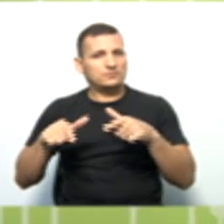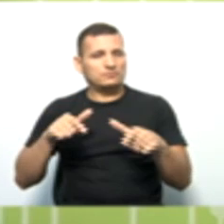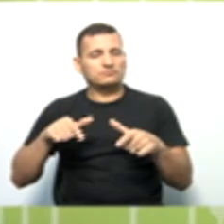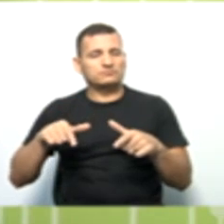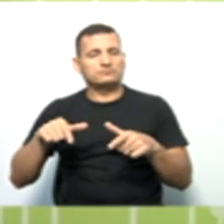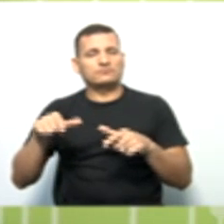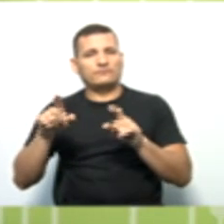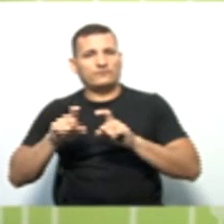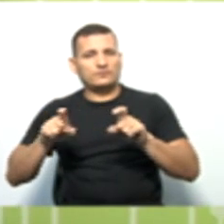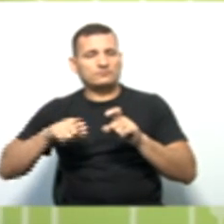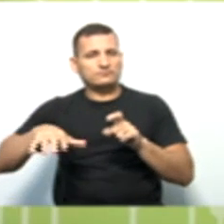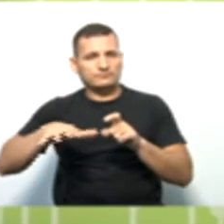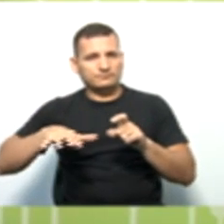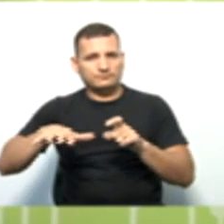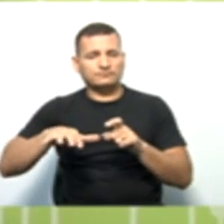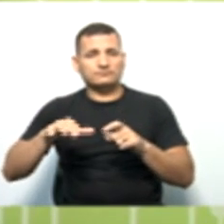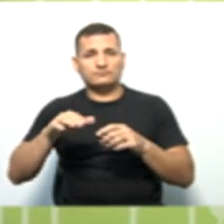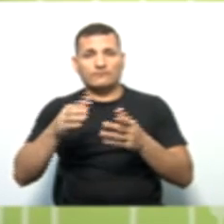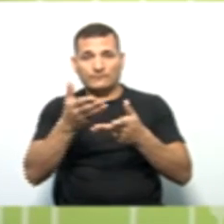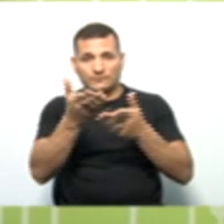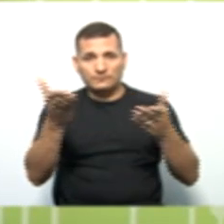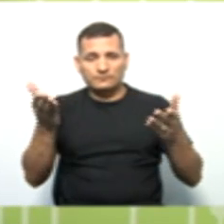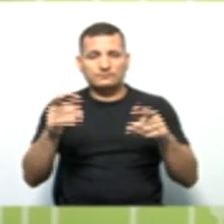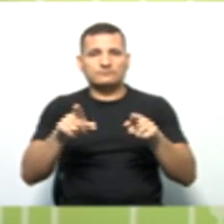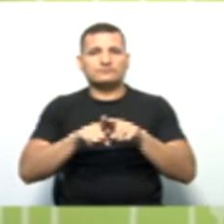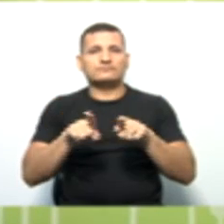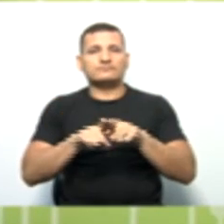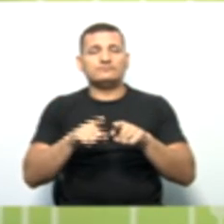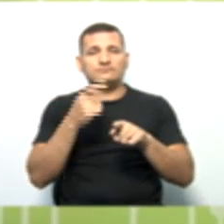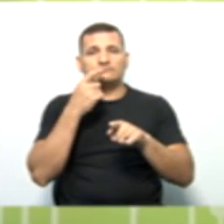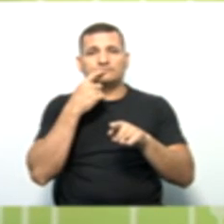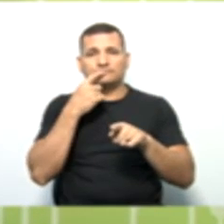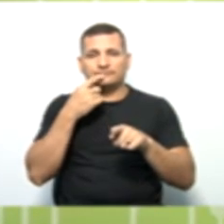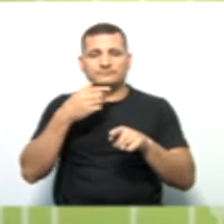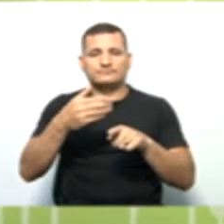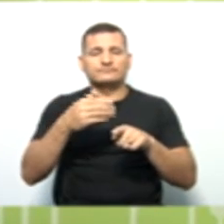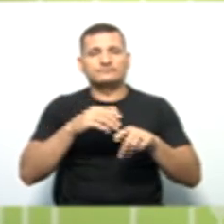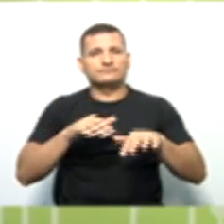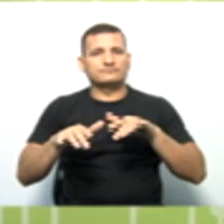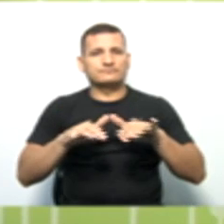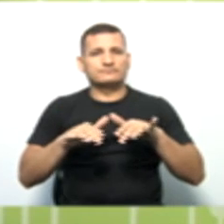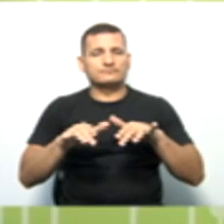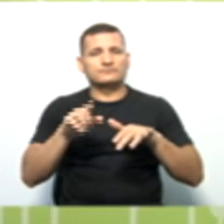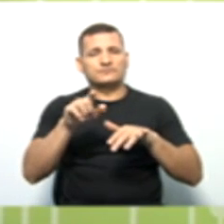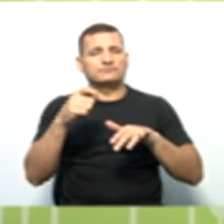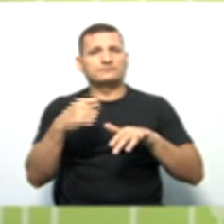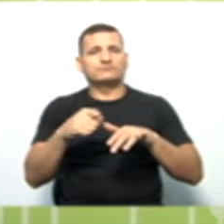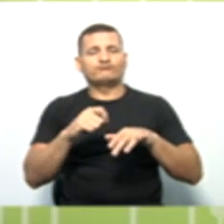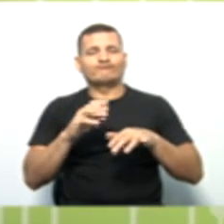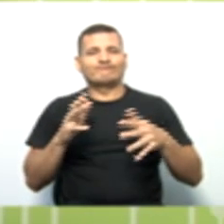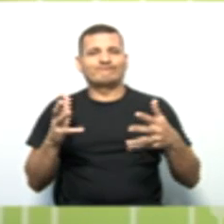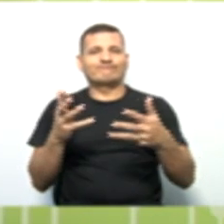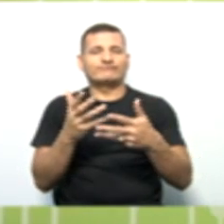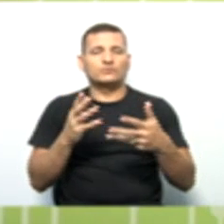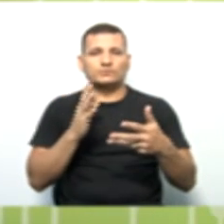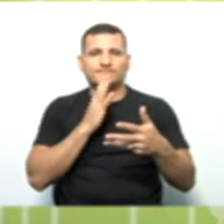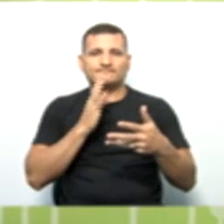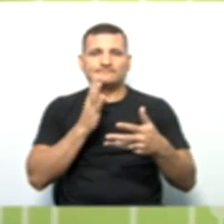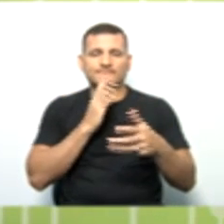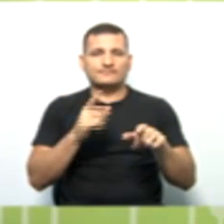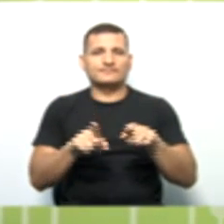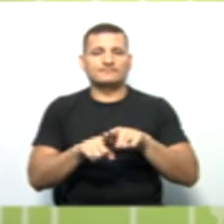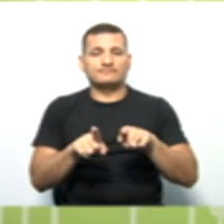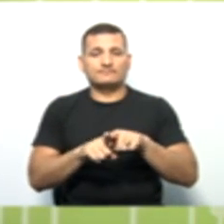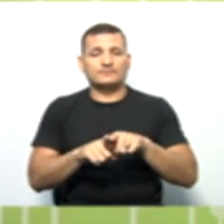mais vocês que estão aí já prestes a sair programadores, vocês vão ter que dominar isso também, tá? Então, pode ser